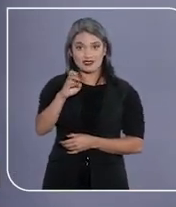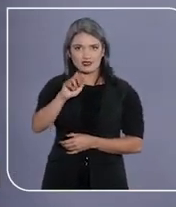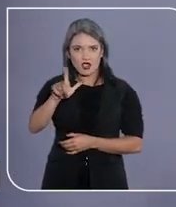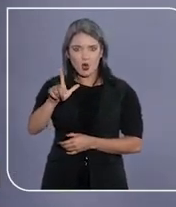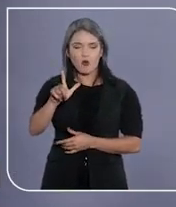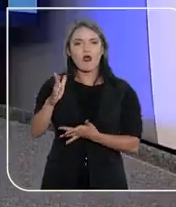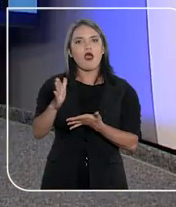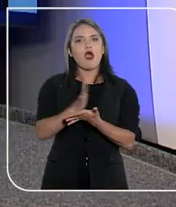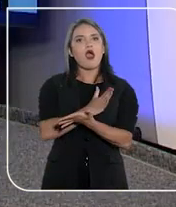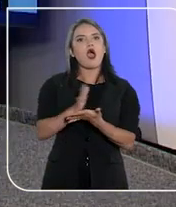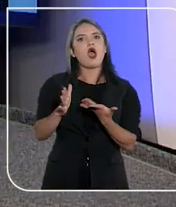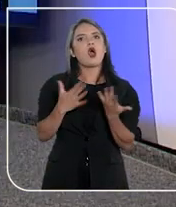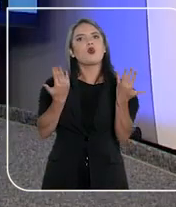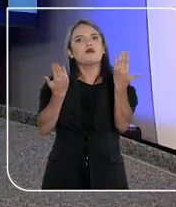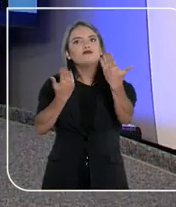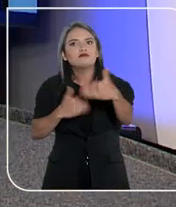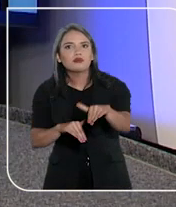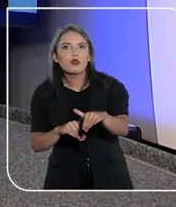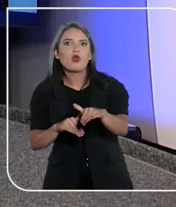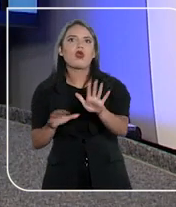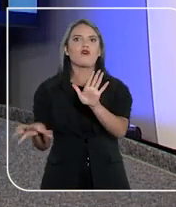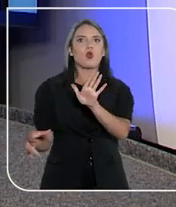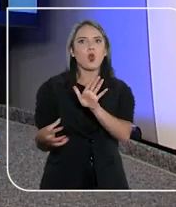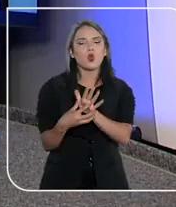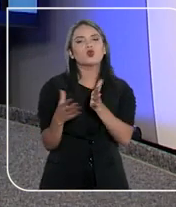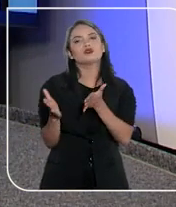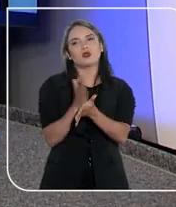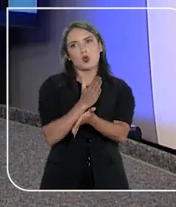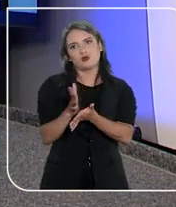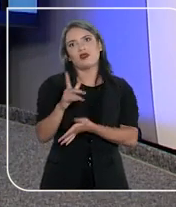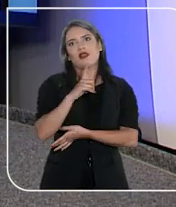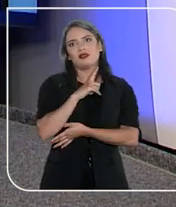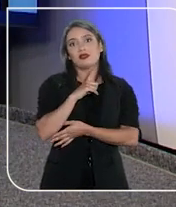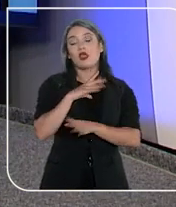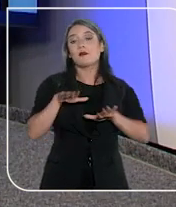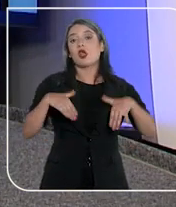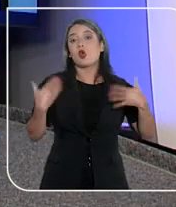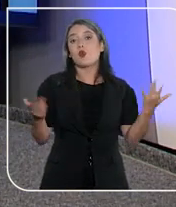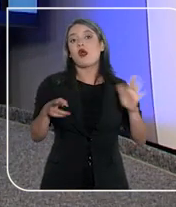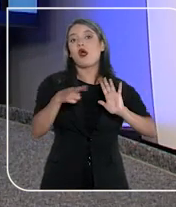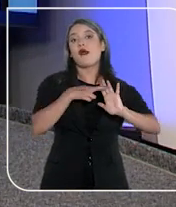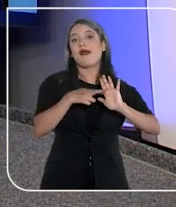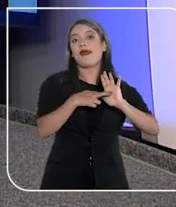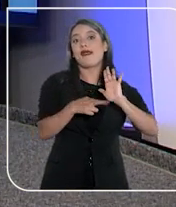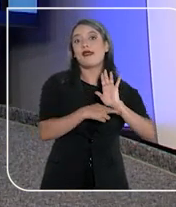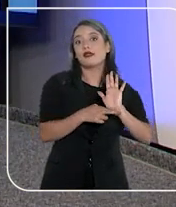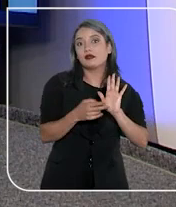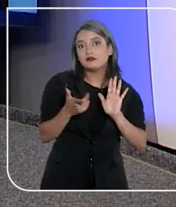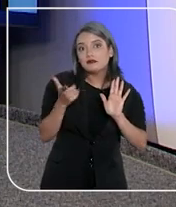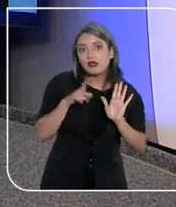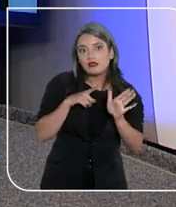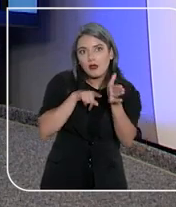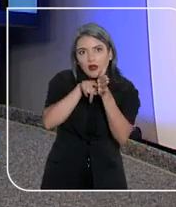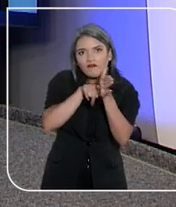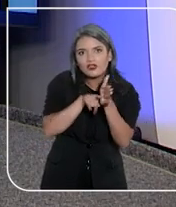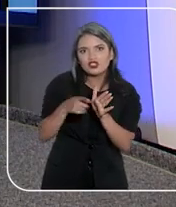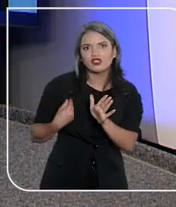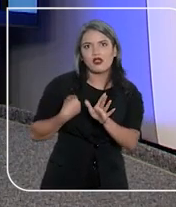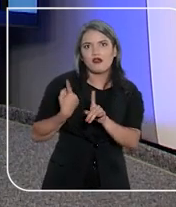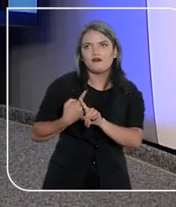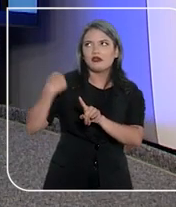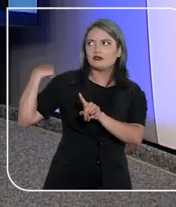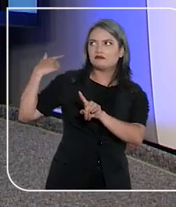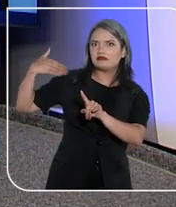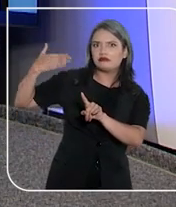E quais são, então, as balizas já consolidadas para as verificações, né, para tais verificações da investigação